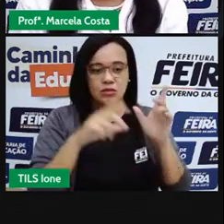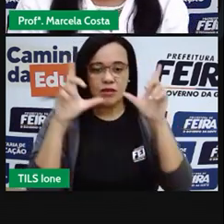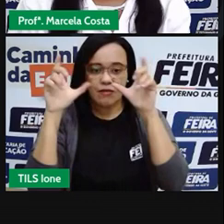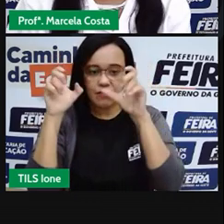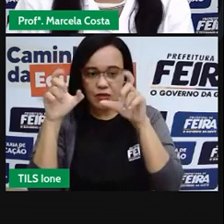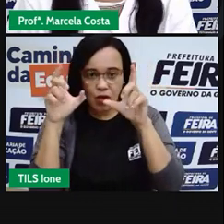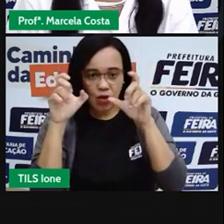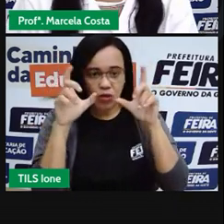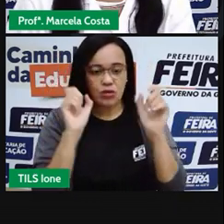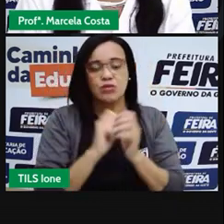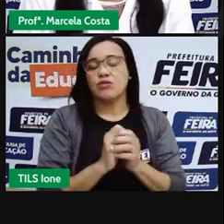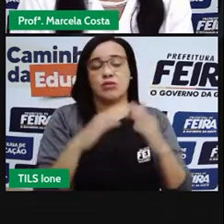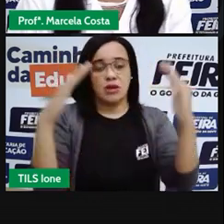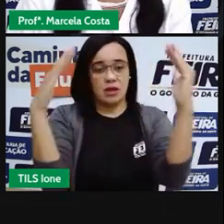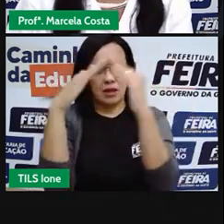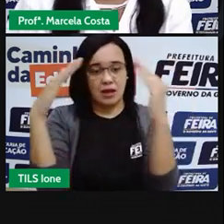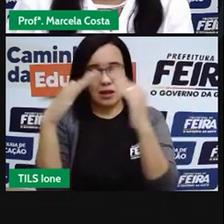de